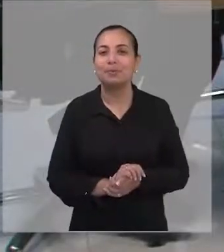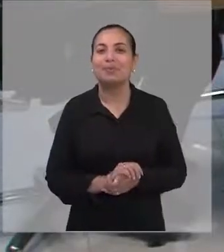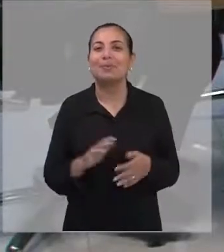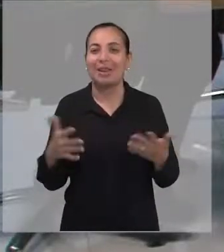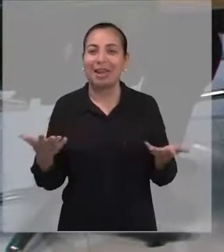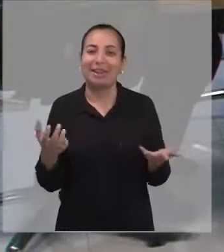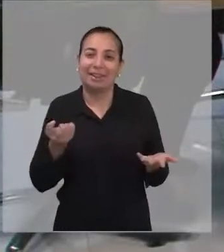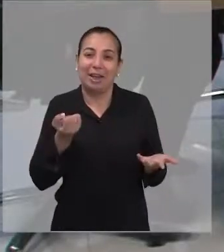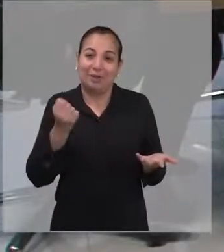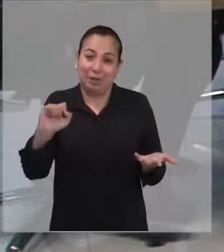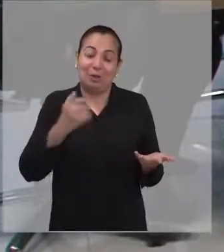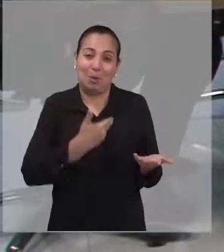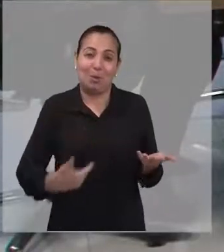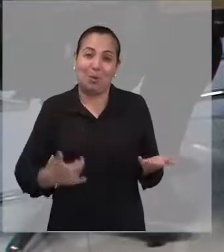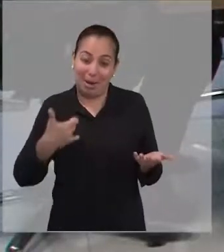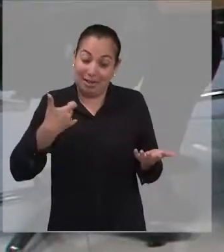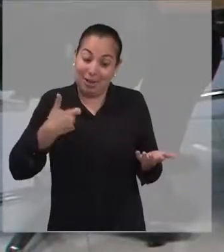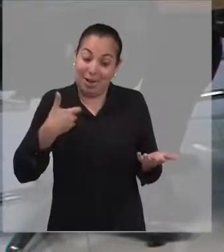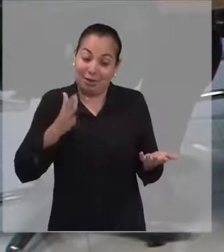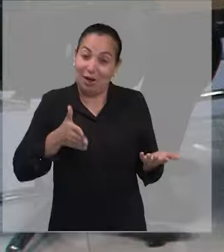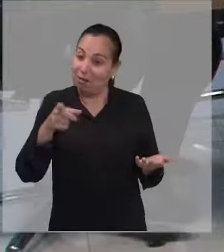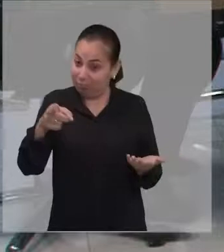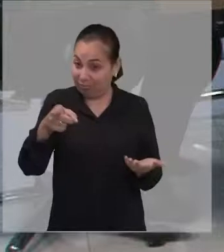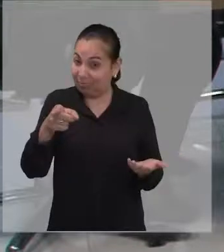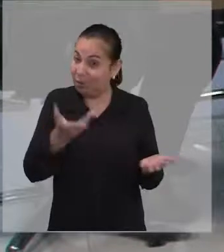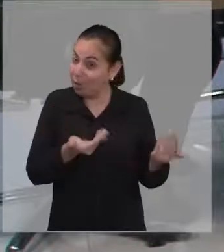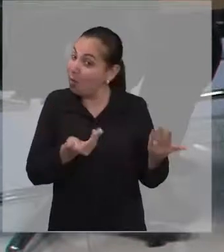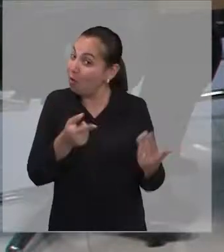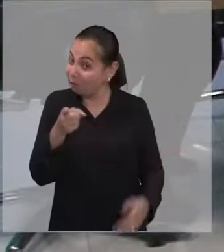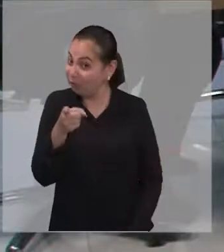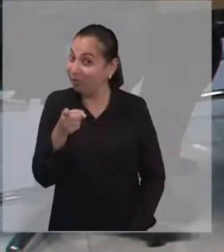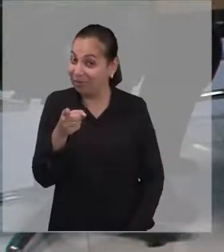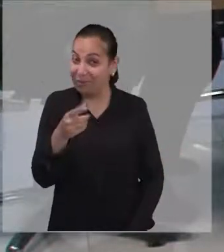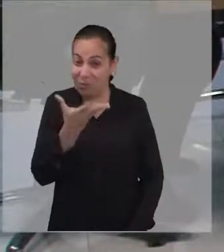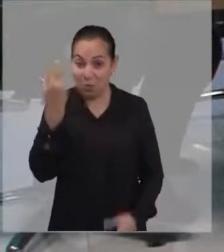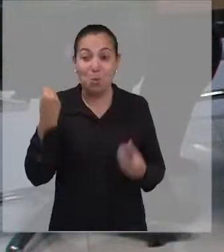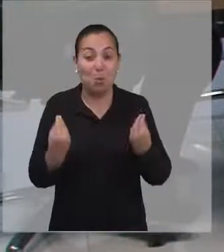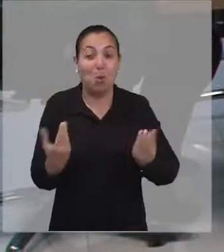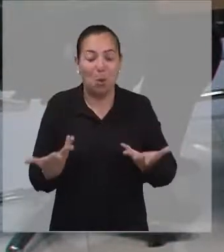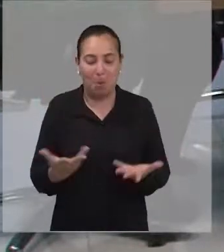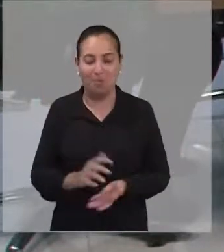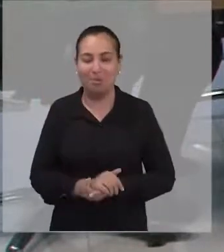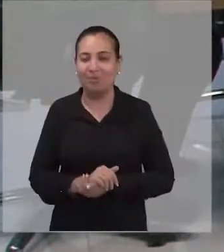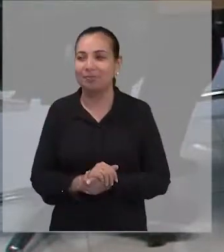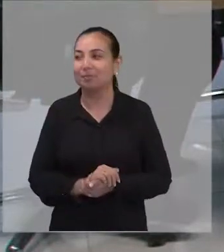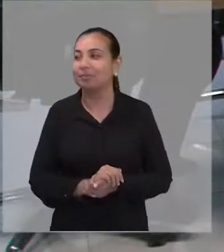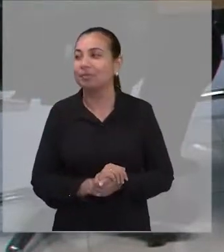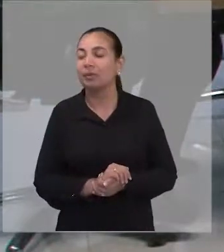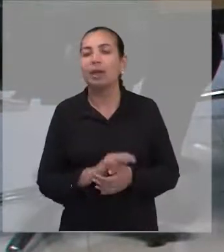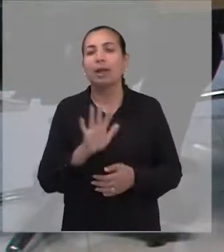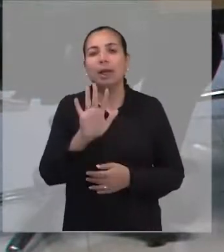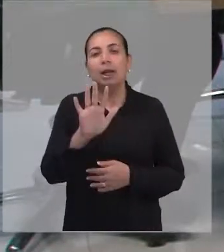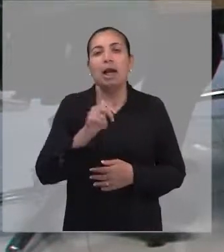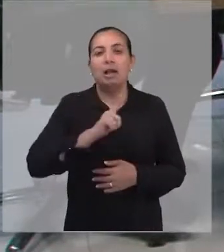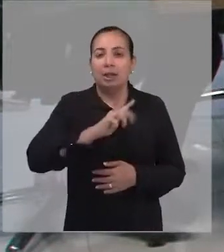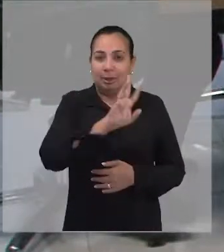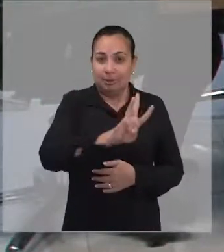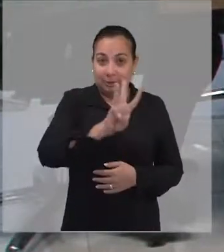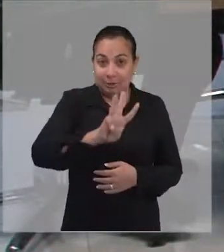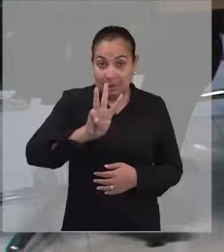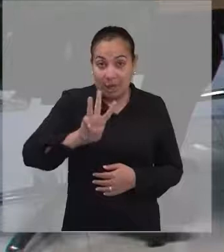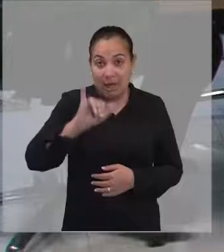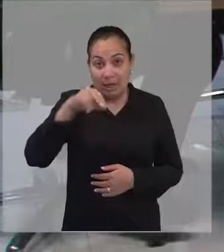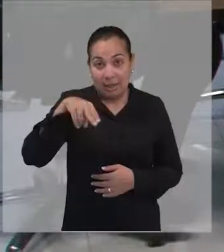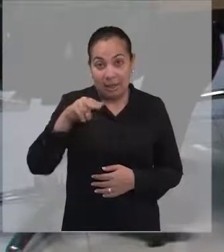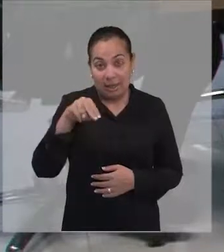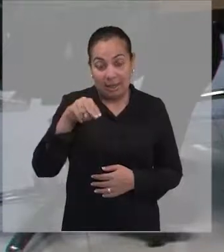mas a idade me permite. Você não tem essa licença da idade ainda não. O Intercept talvez lembre agora domingo, né, com mais algumas informações,